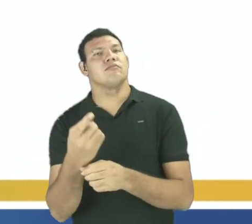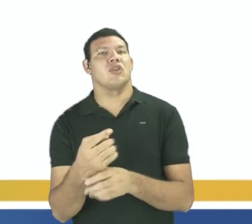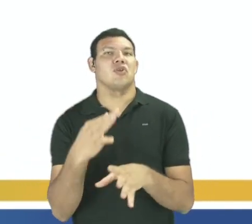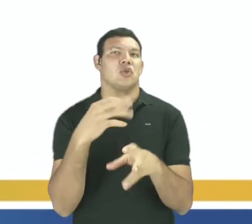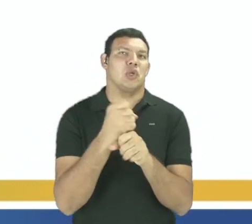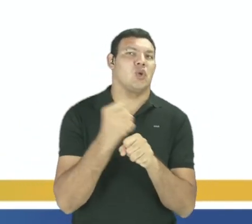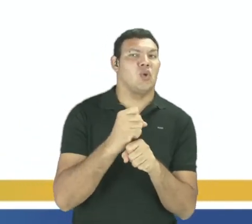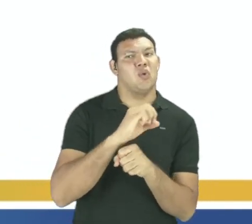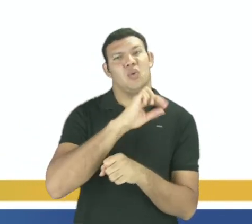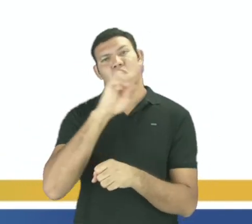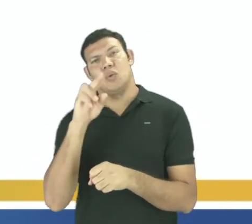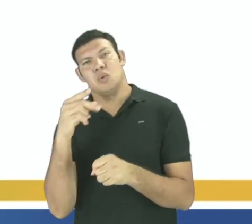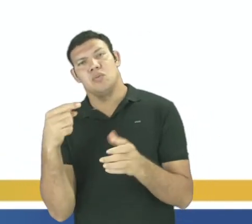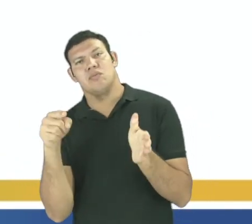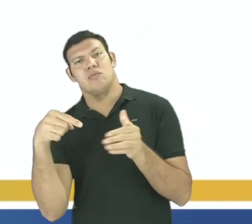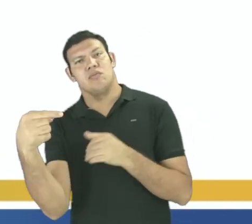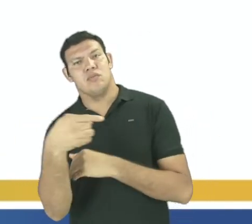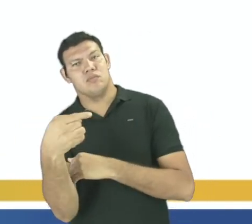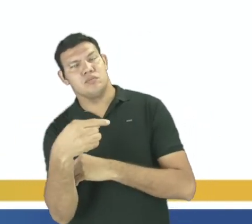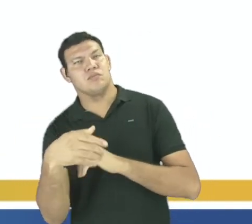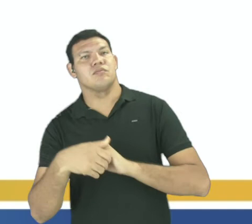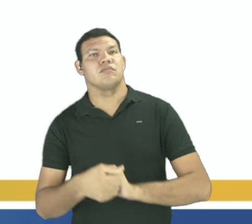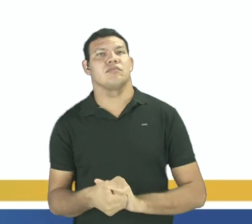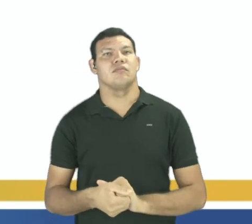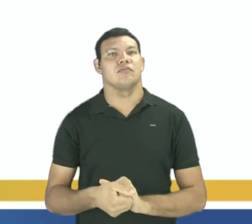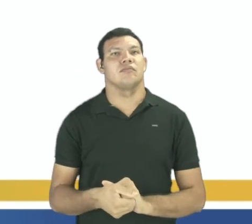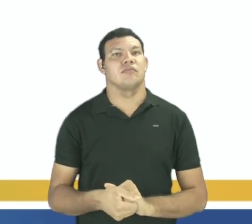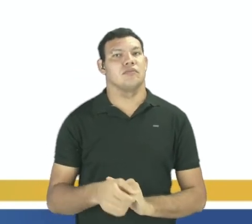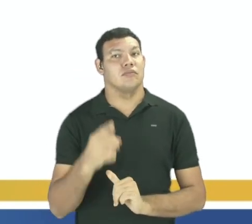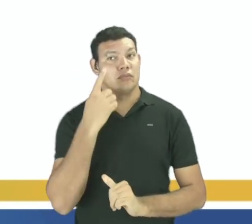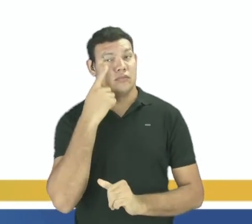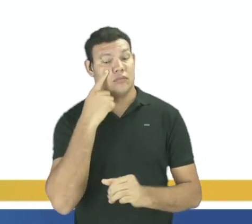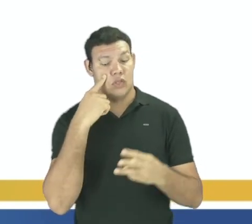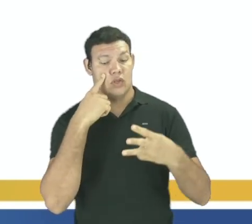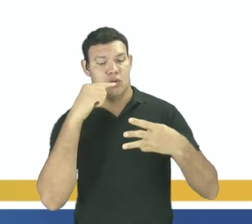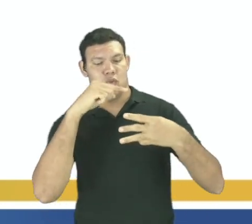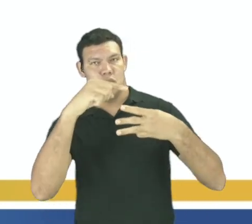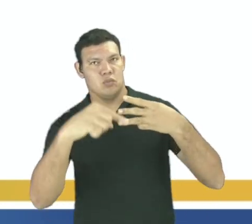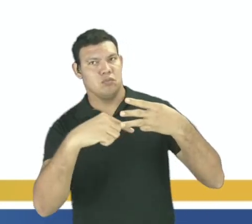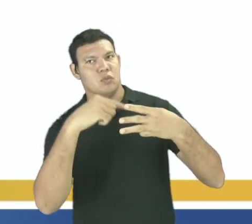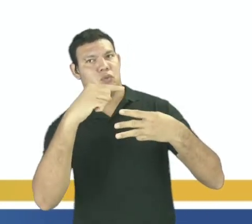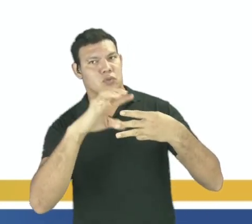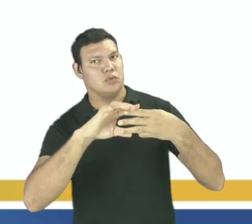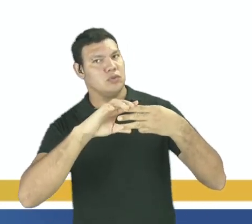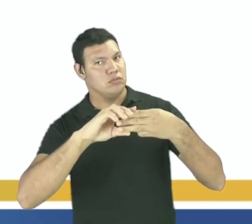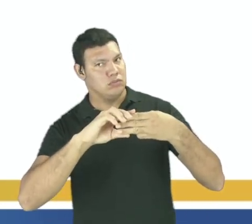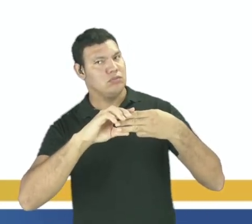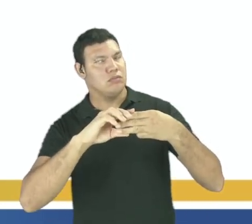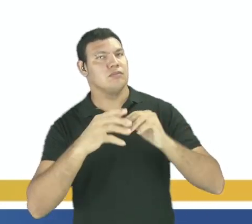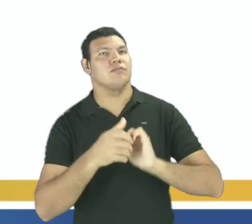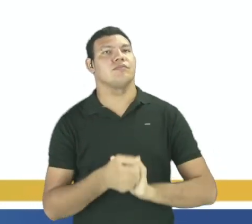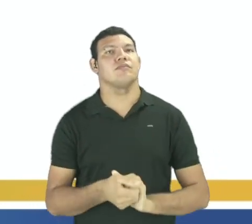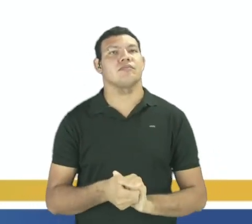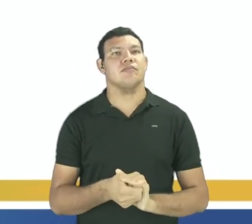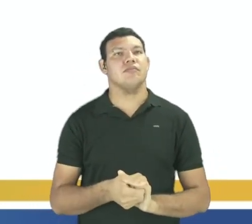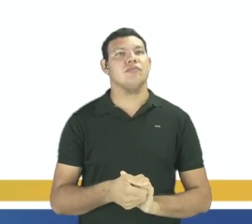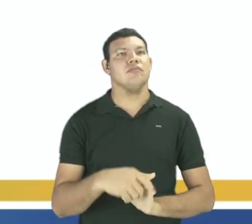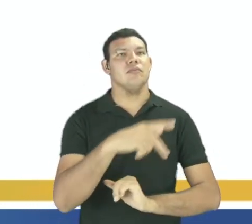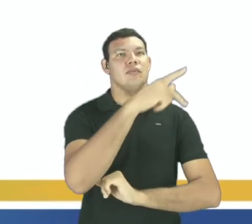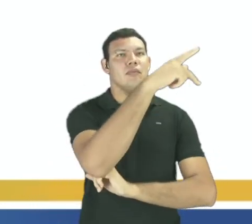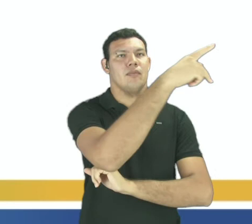operações básicas que cabem nessa situação. Tudo bem? Então, acompanhe comigo. Minha P1